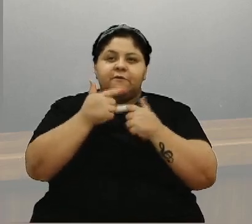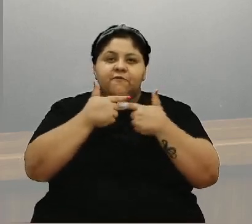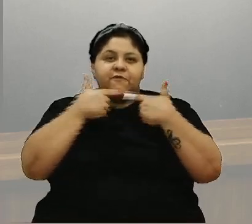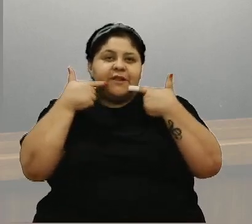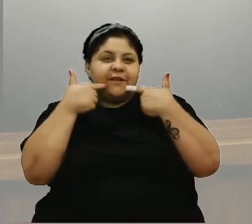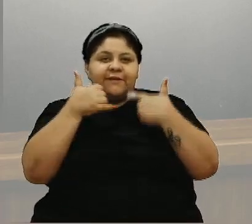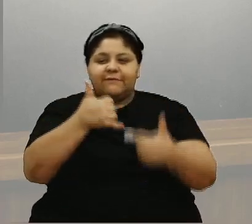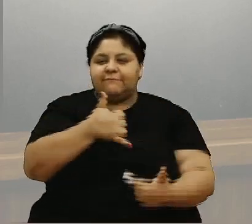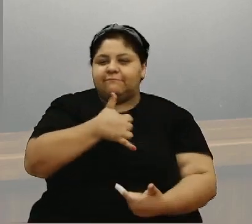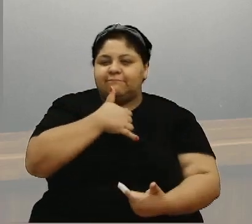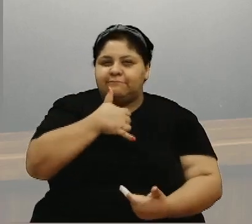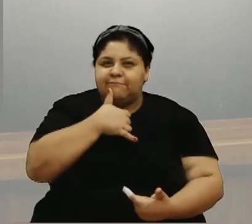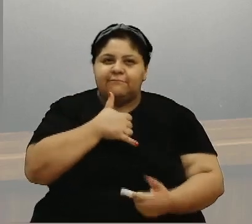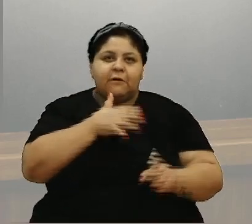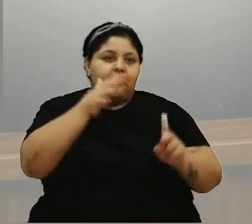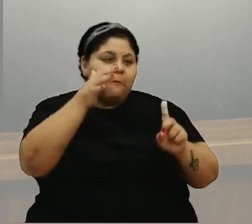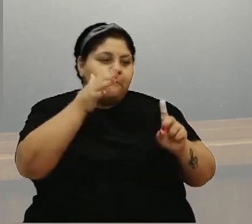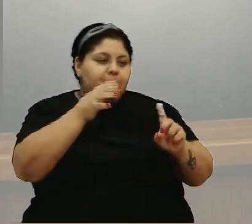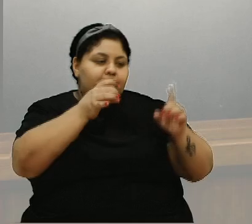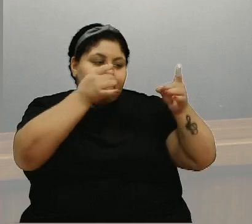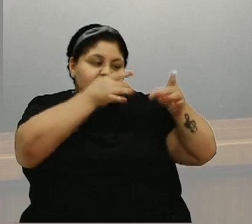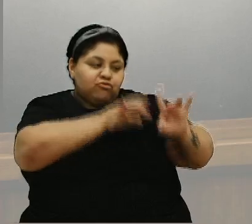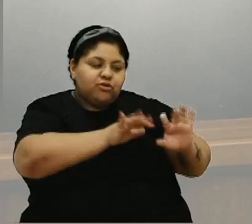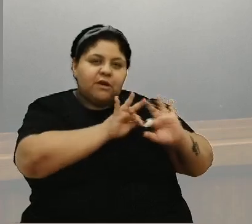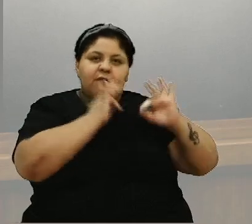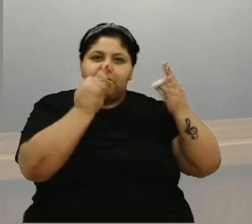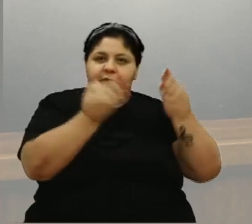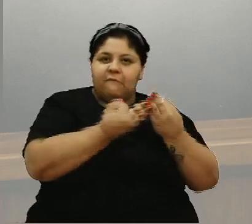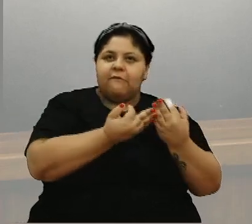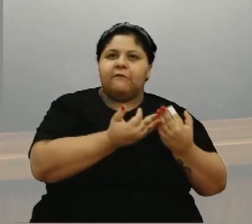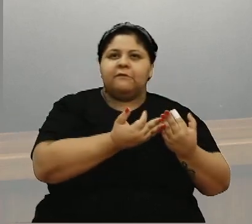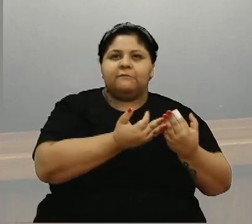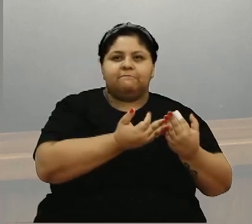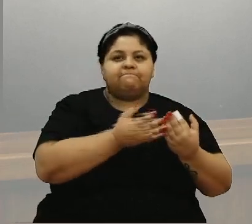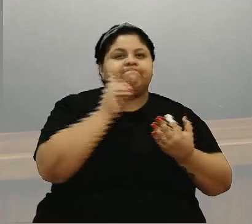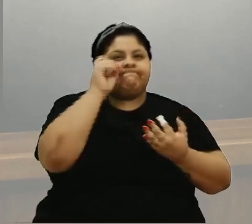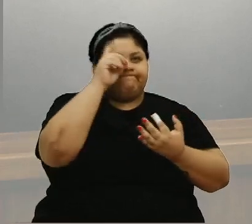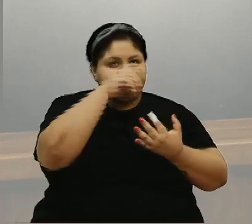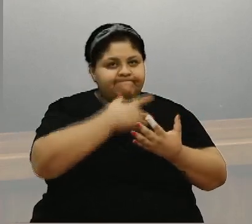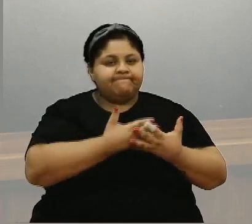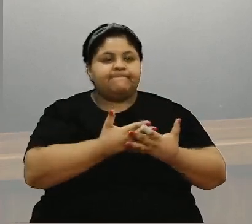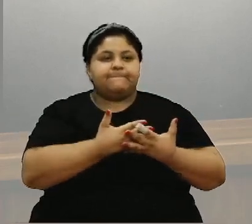vezes afeta a família. Então, tá bem difícil.